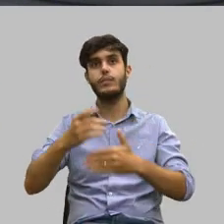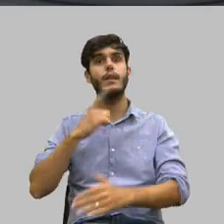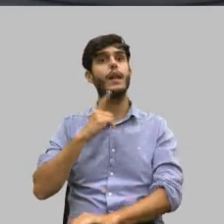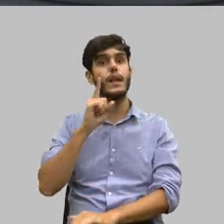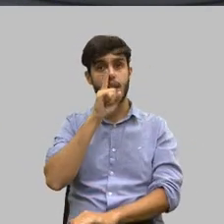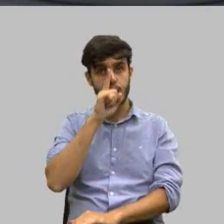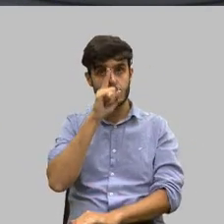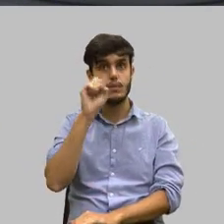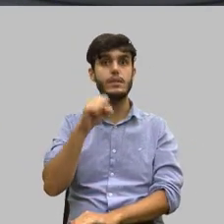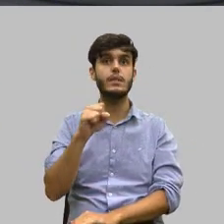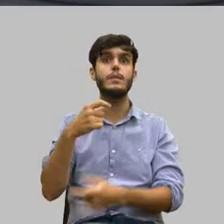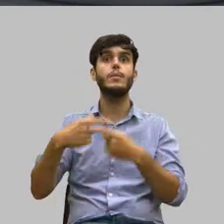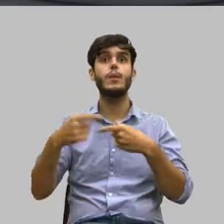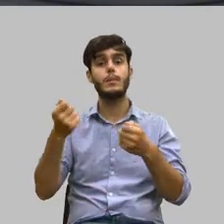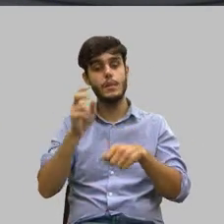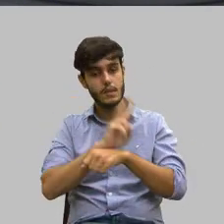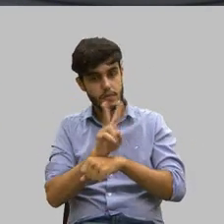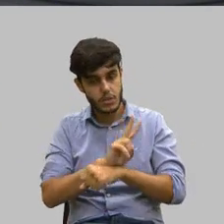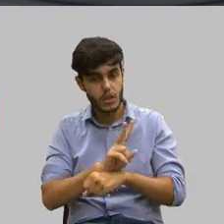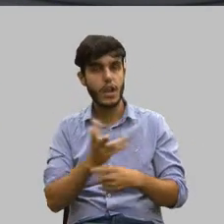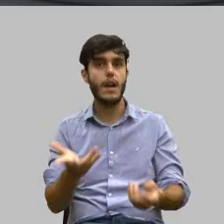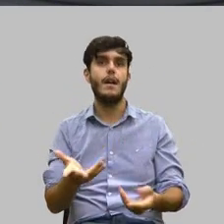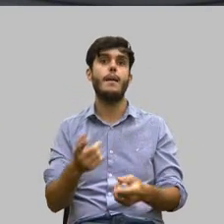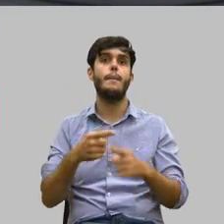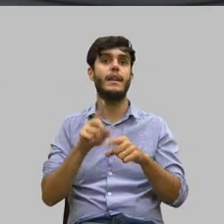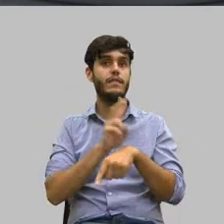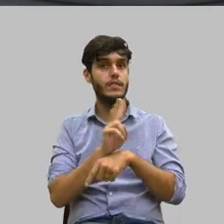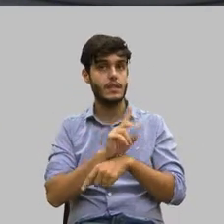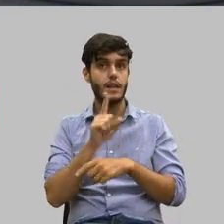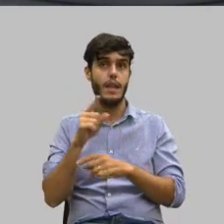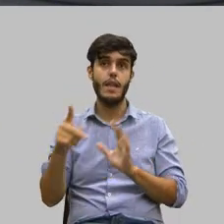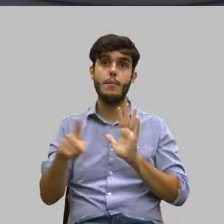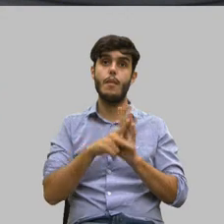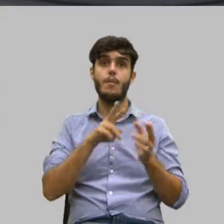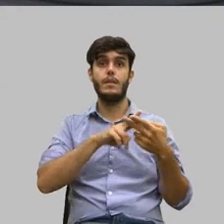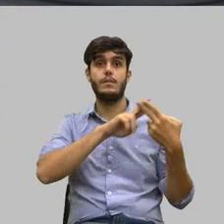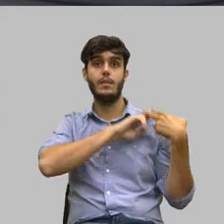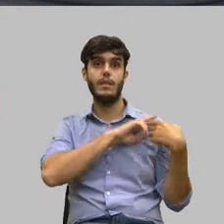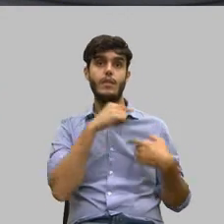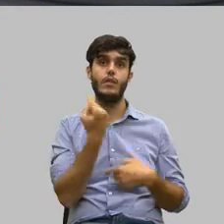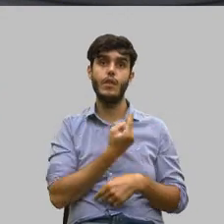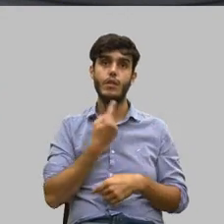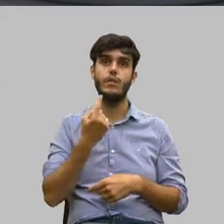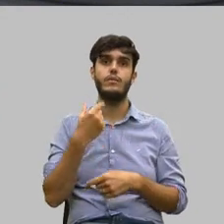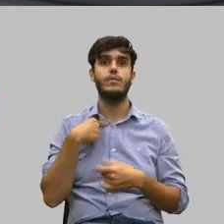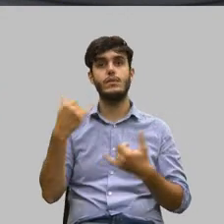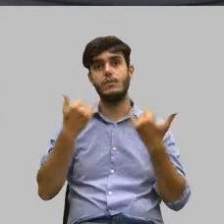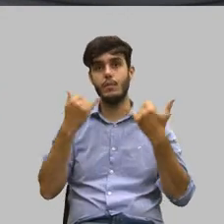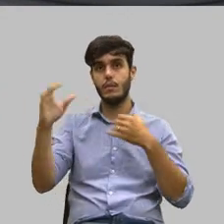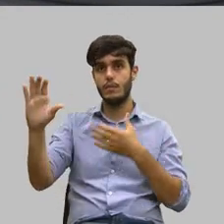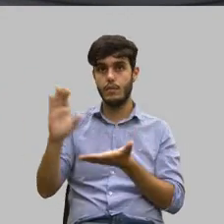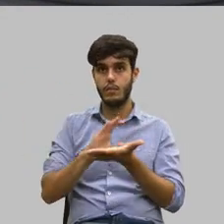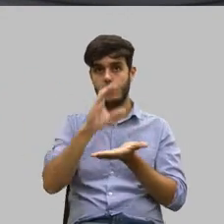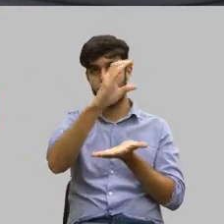isso que ela precisa ser monitorada mas esse monitoramento técnico não é por nossa parte então a gente também é detentor da informação